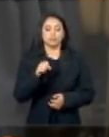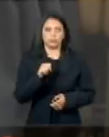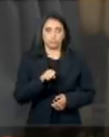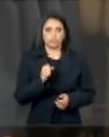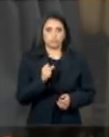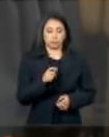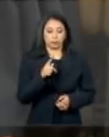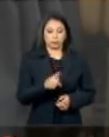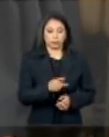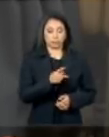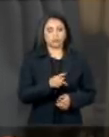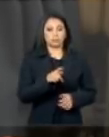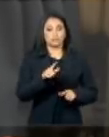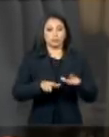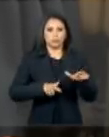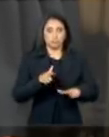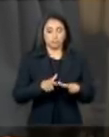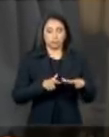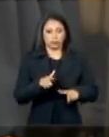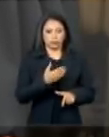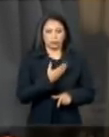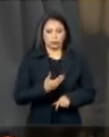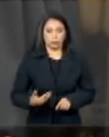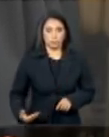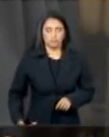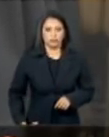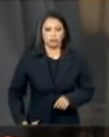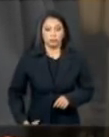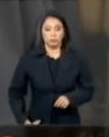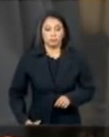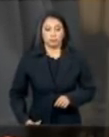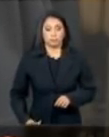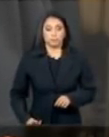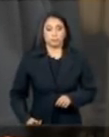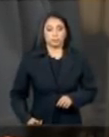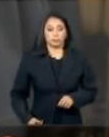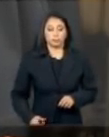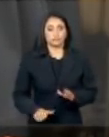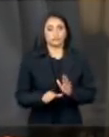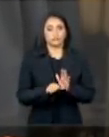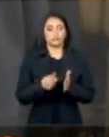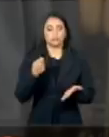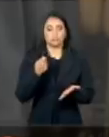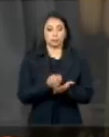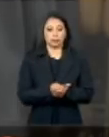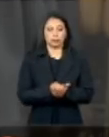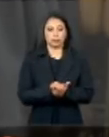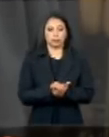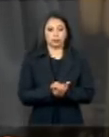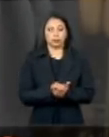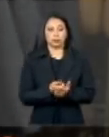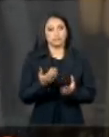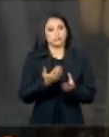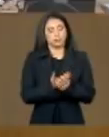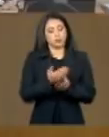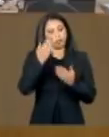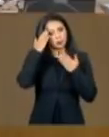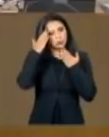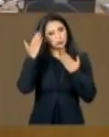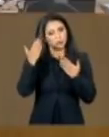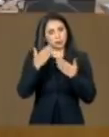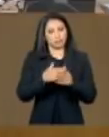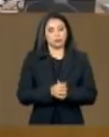e que o prazo decadencial se inicia da percepção da primeira do primeiro pagamento e não da homologação aconteceu muito obrigado